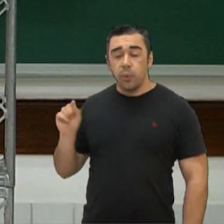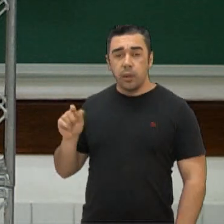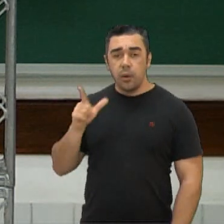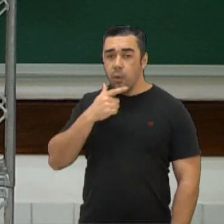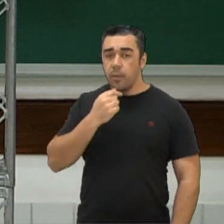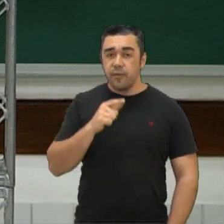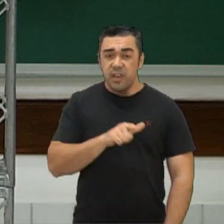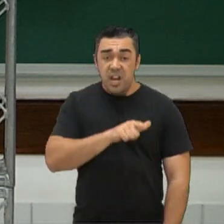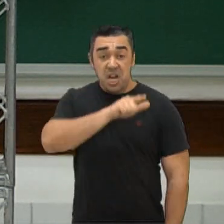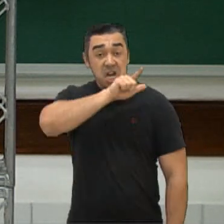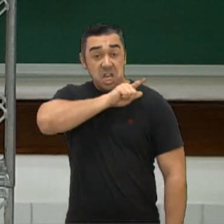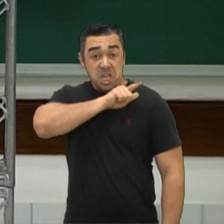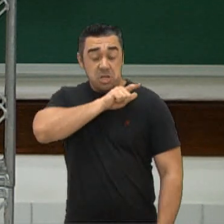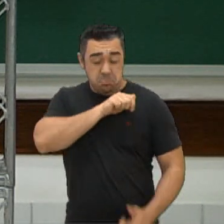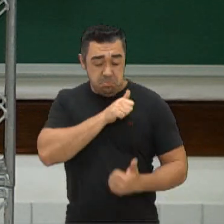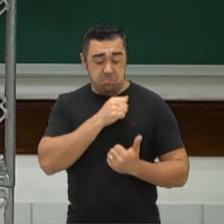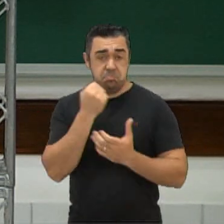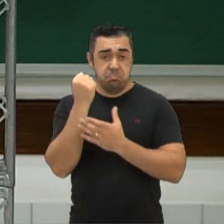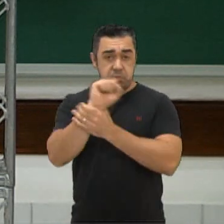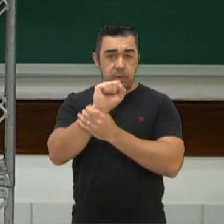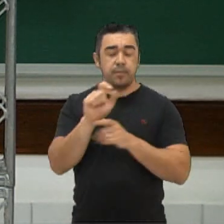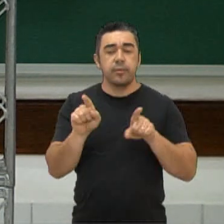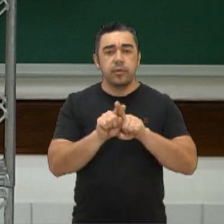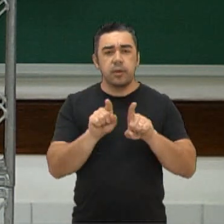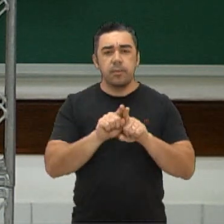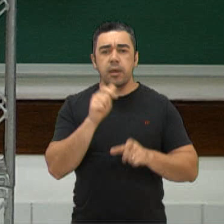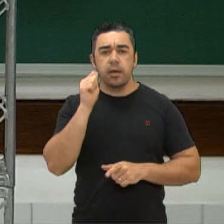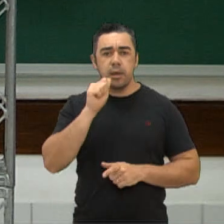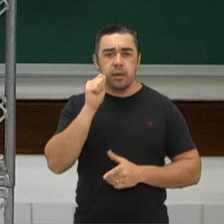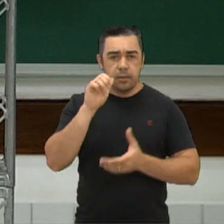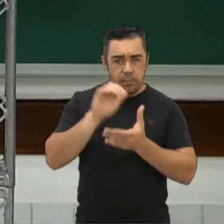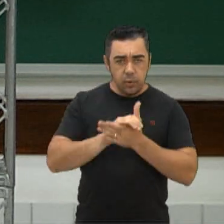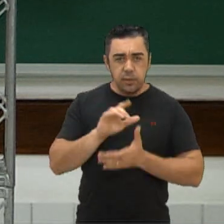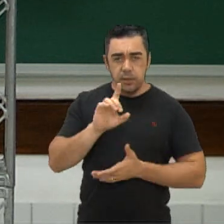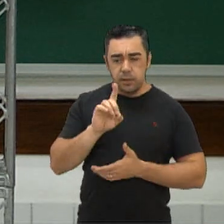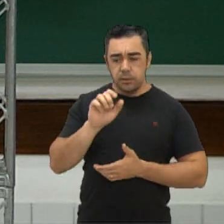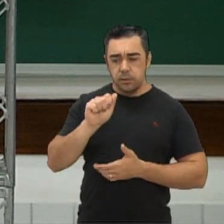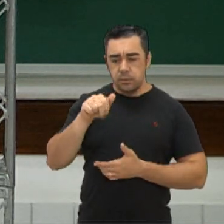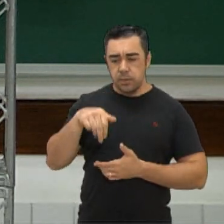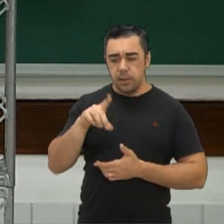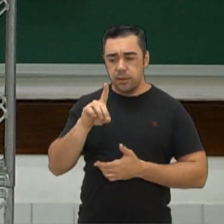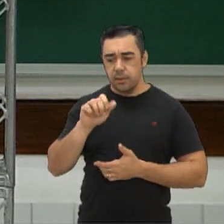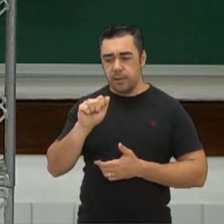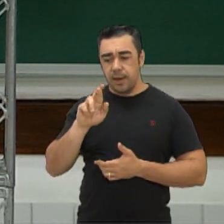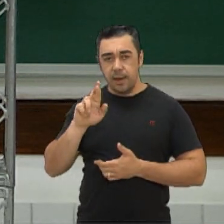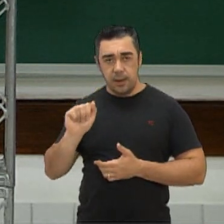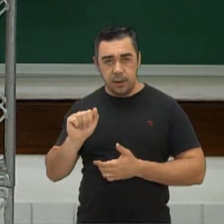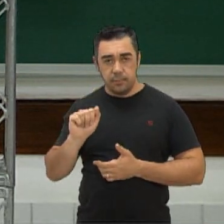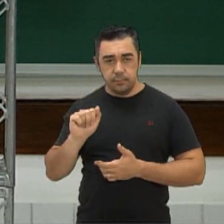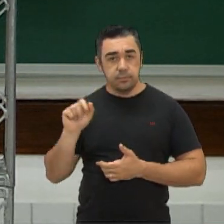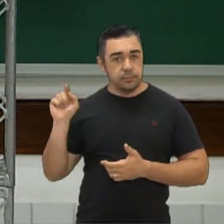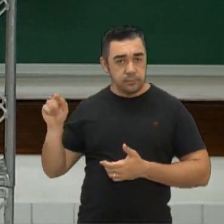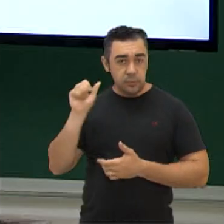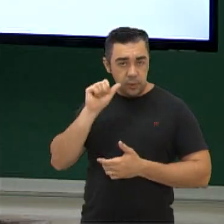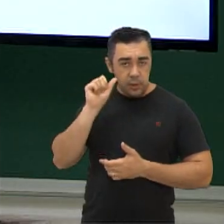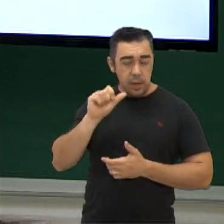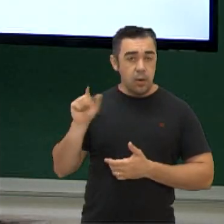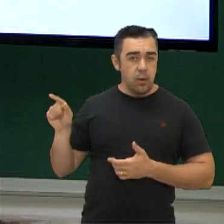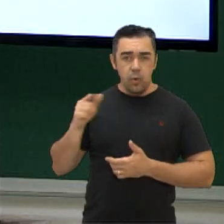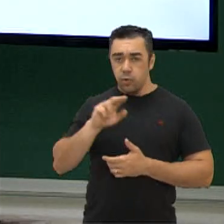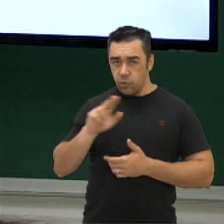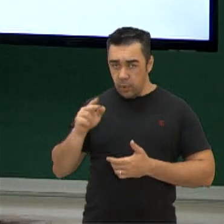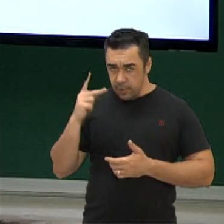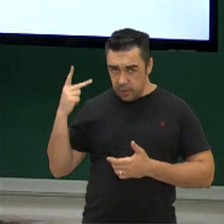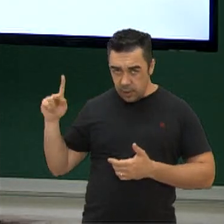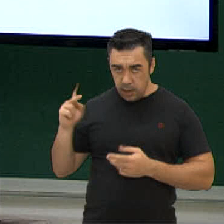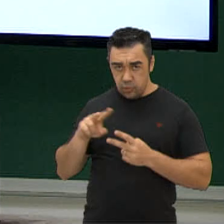Palmares. Tanto Zumbi dos Palmares como Dandara, que era a esposa de Zumbi e era Dandara dos Palmares. O nome de Zumbi e o